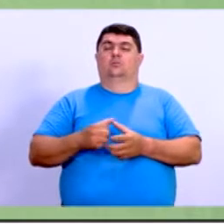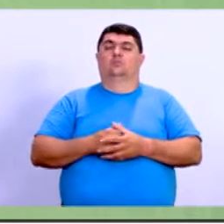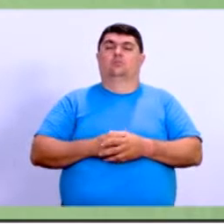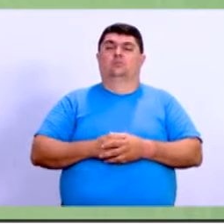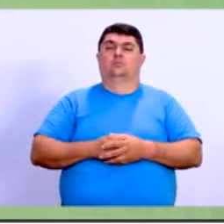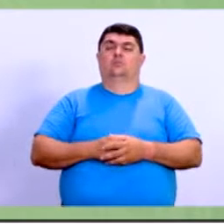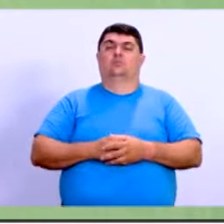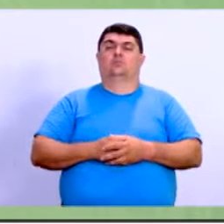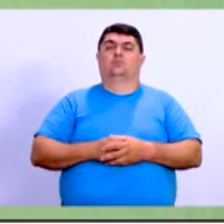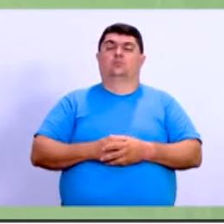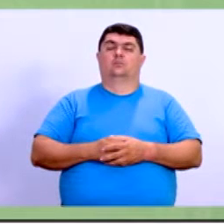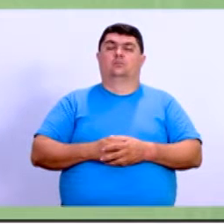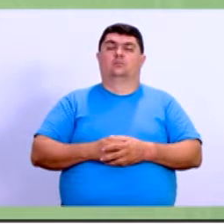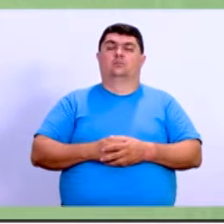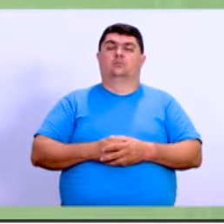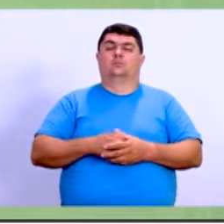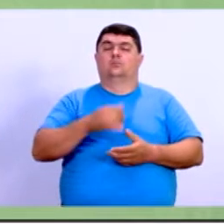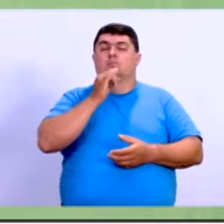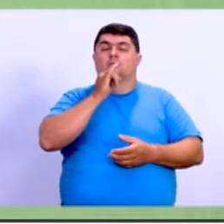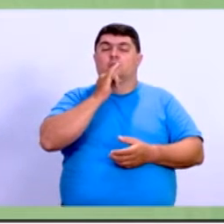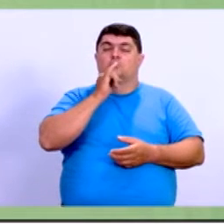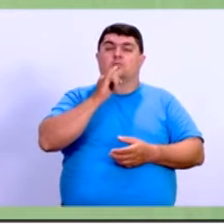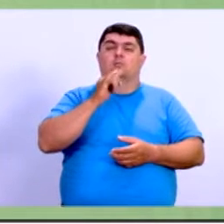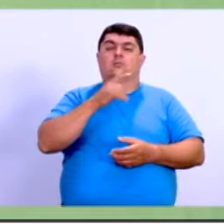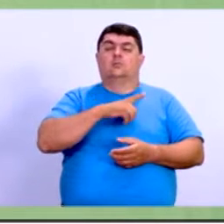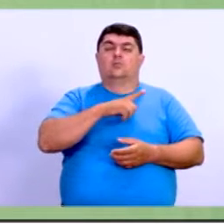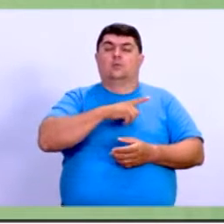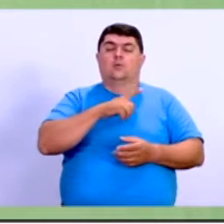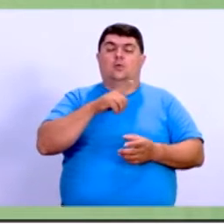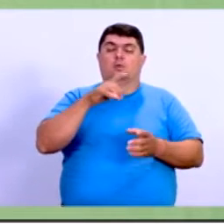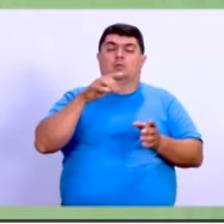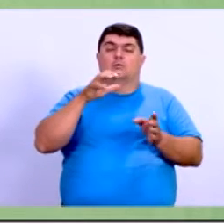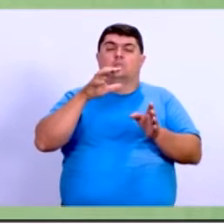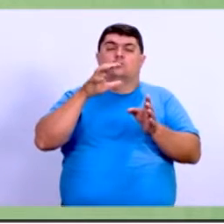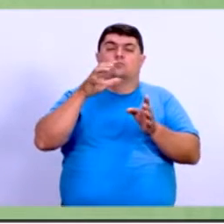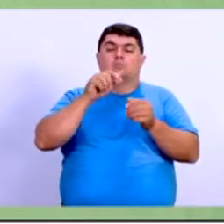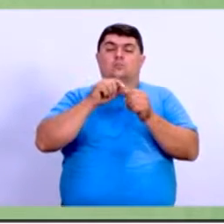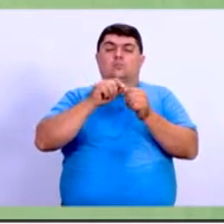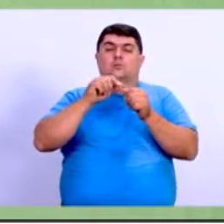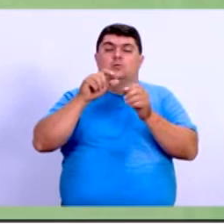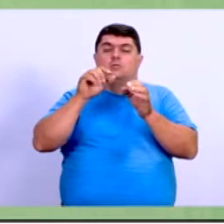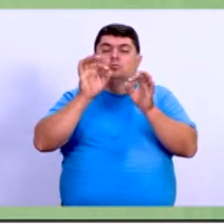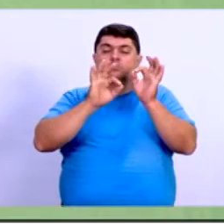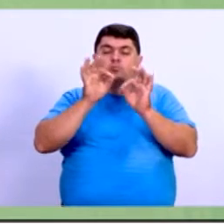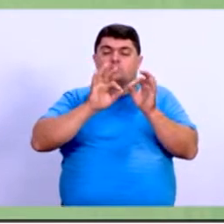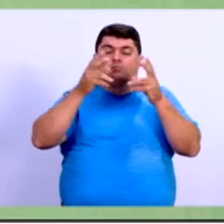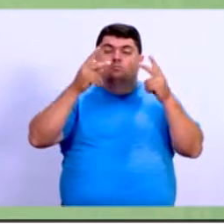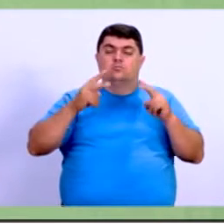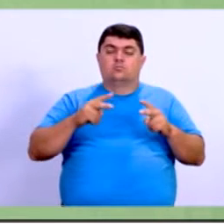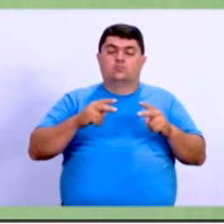antes de continuar o processamento. Exemplo, quando a aplicação envia